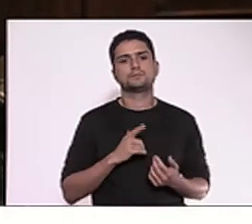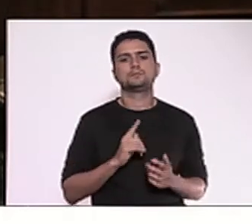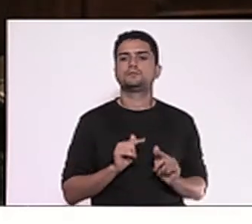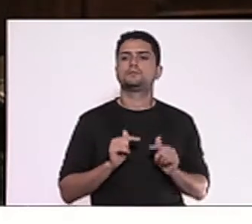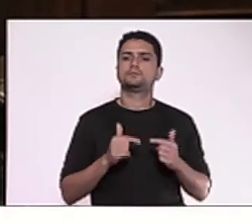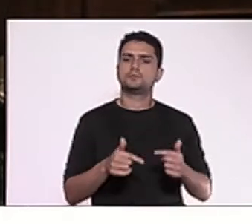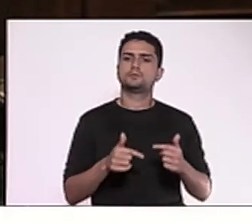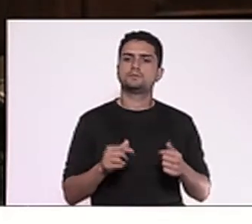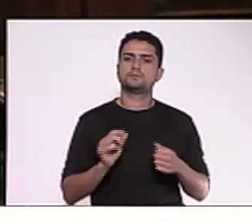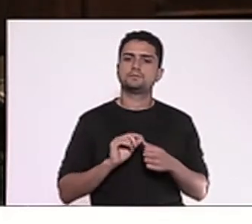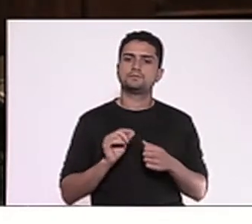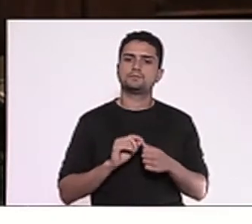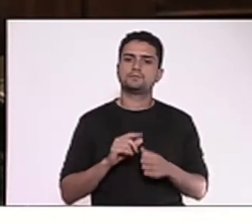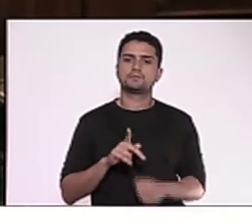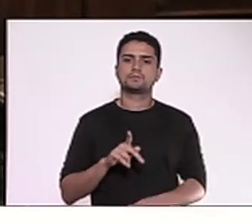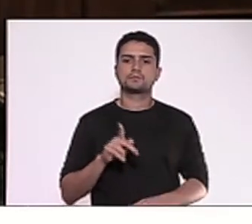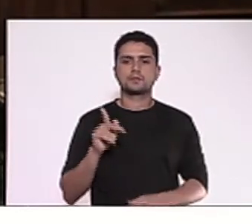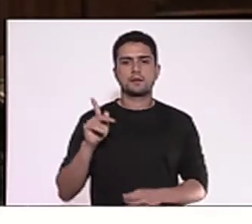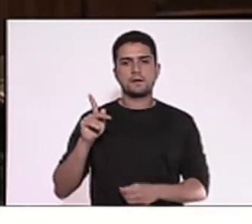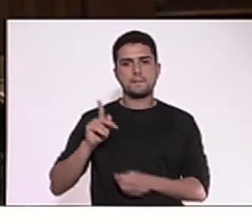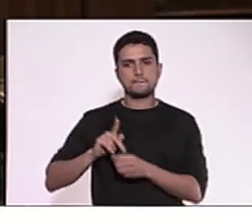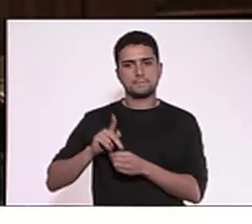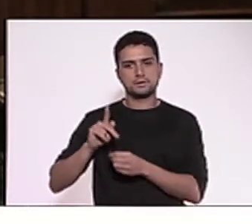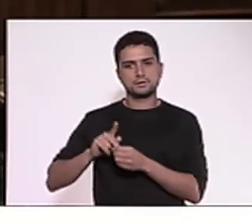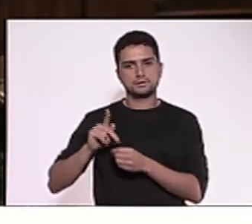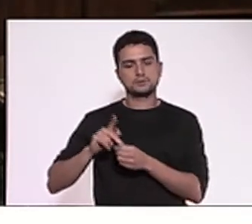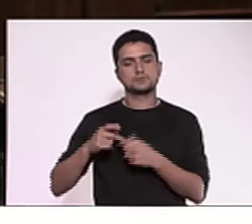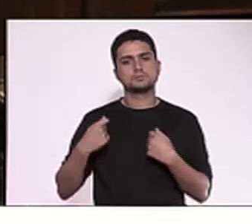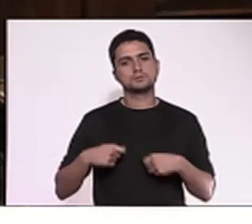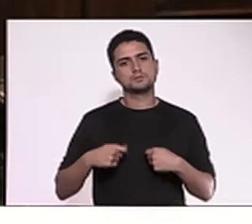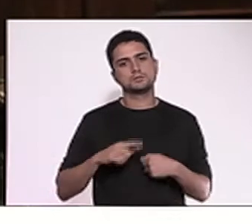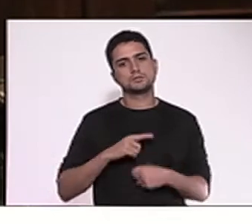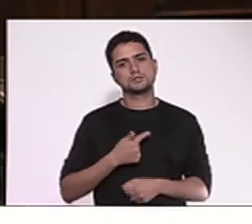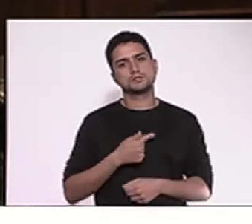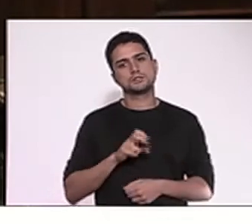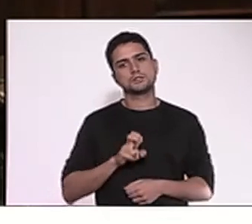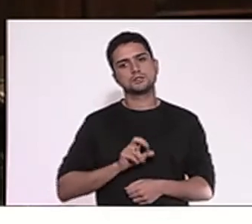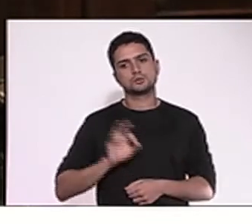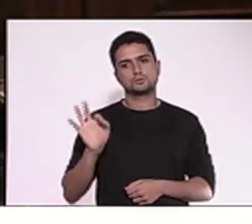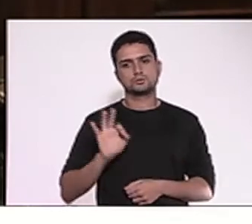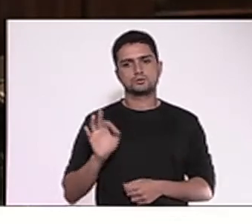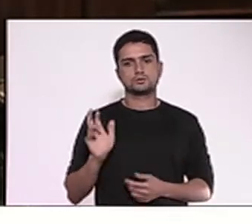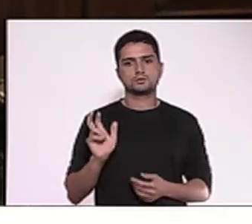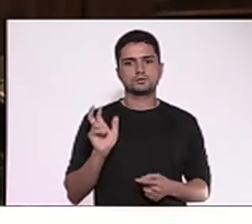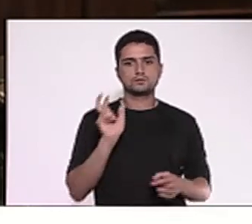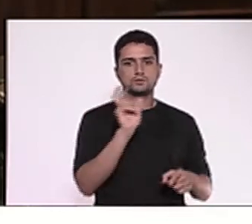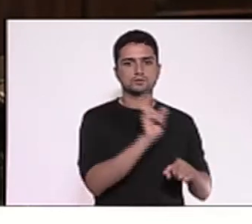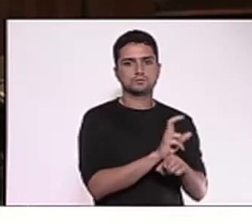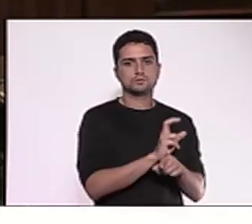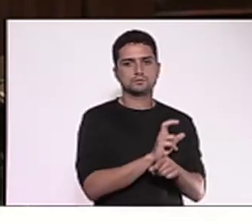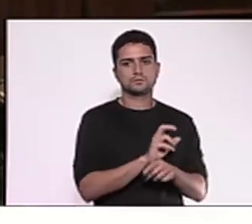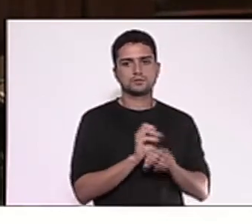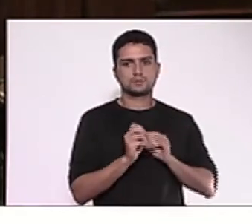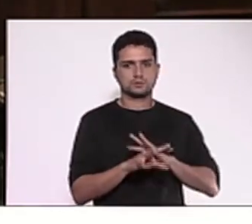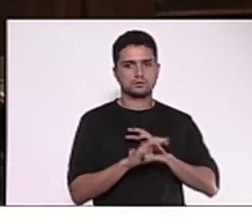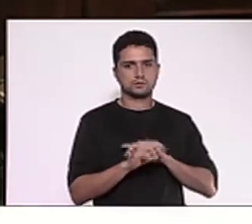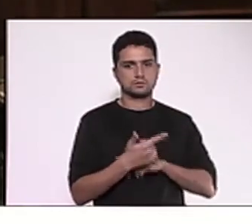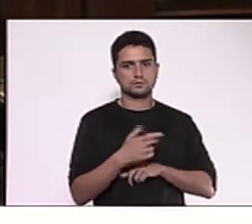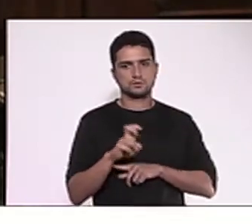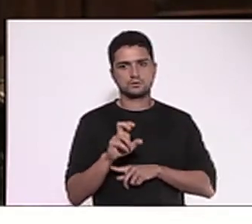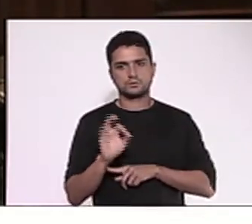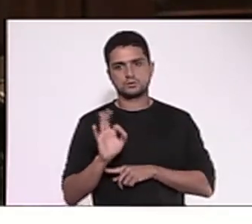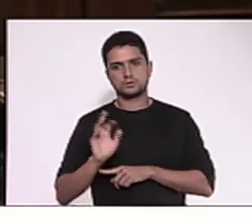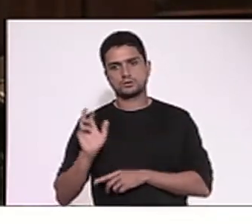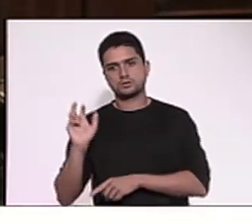em relação ao pré-sal devem destinar 75% para a educação e 25% para a saúde. Não preciso